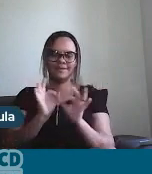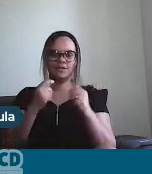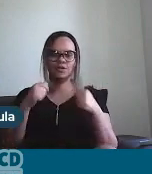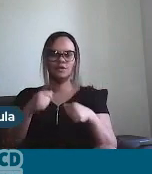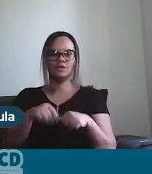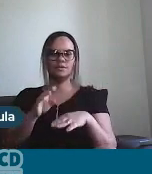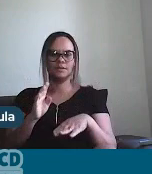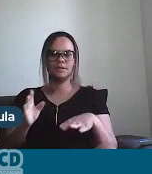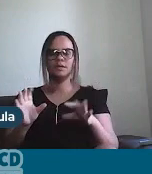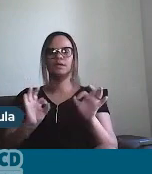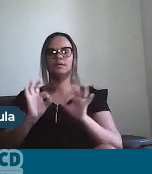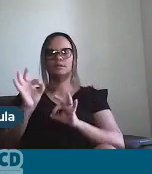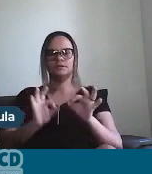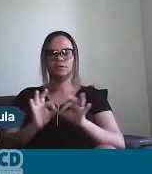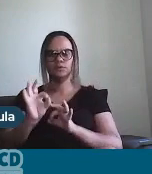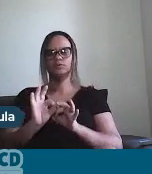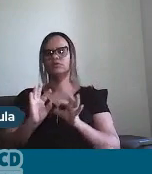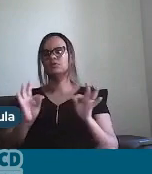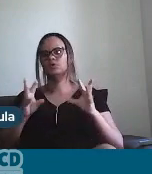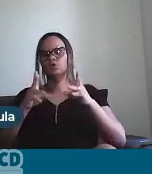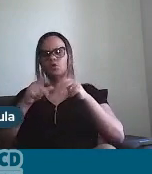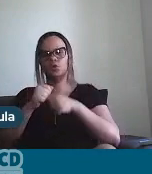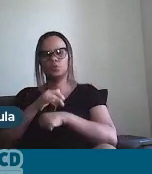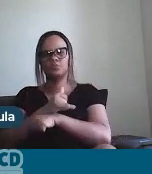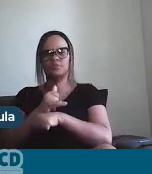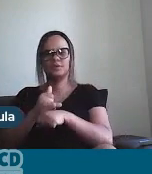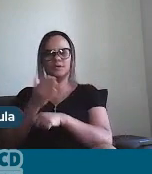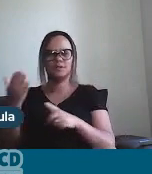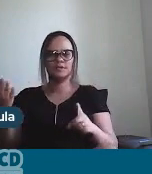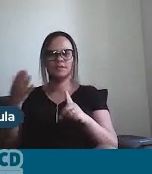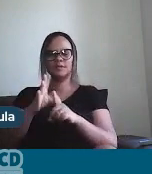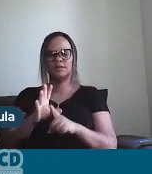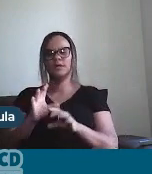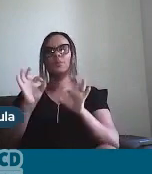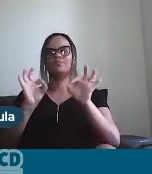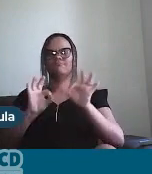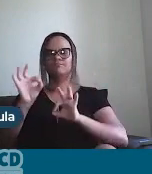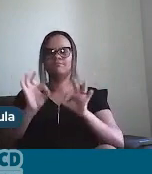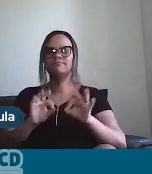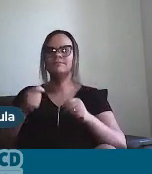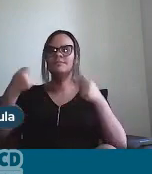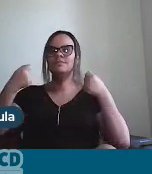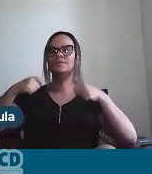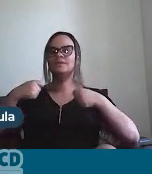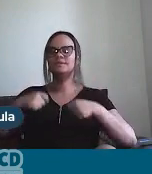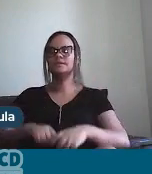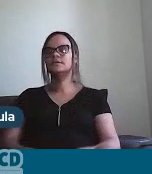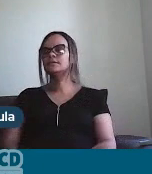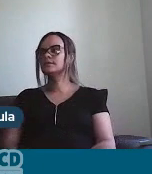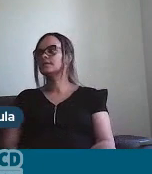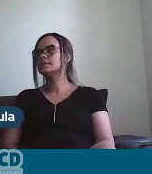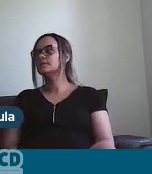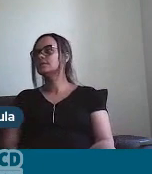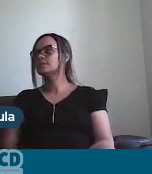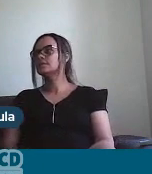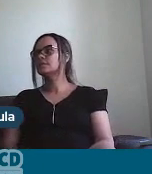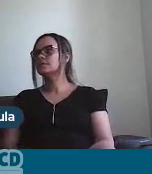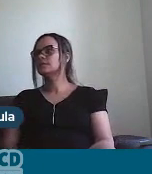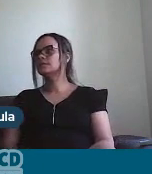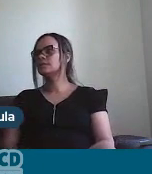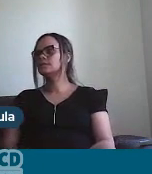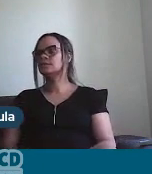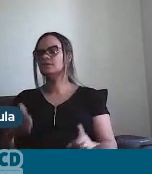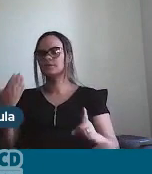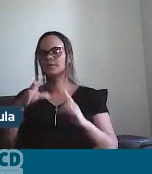de ajustes? Claro, todo instrumento, quando é colocado em prática, precisa de ajustes. É por isso que a implementação prevê